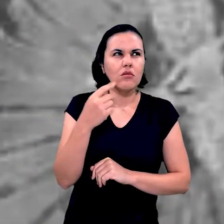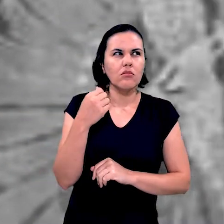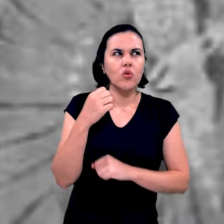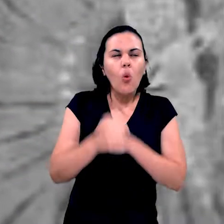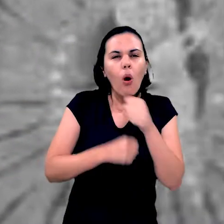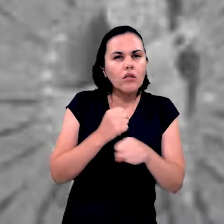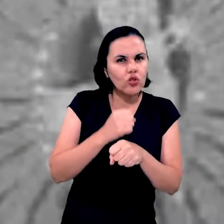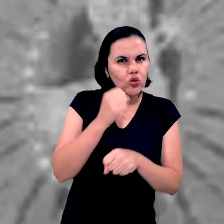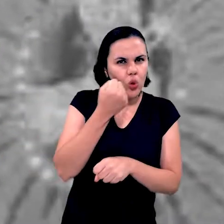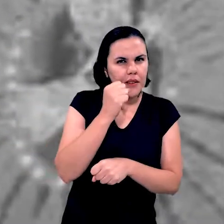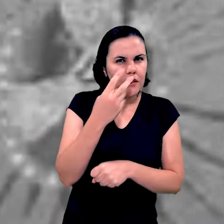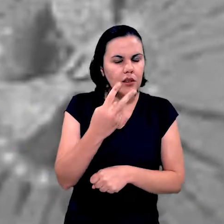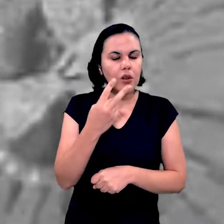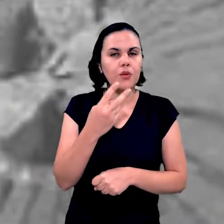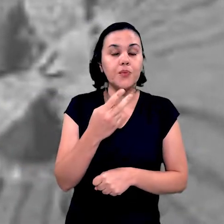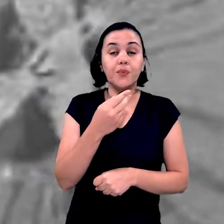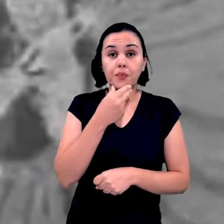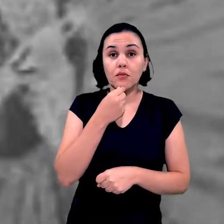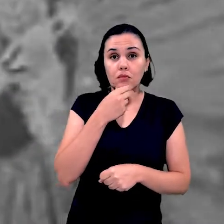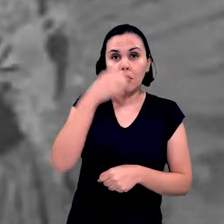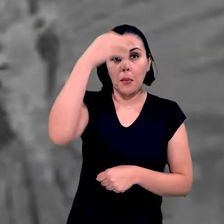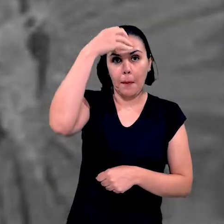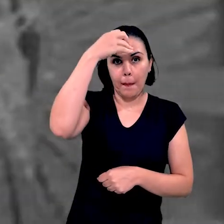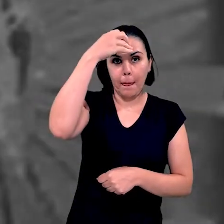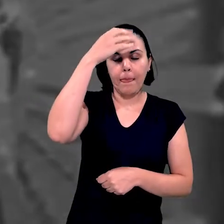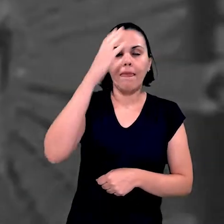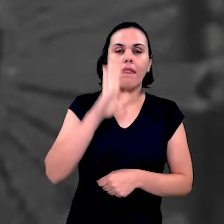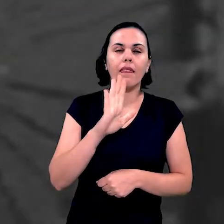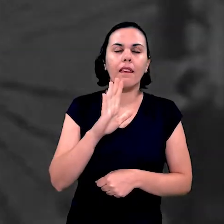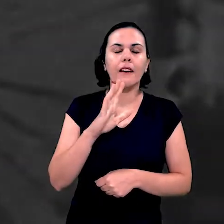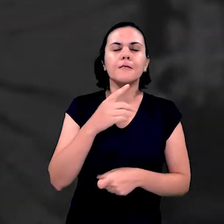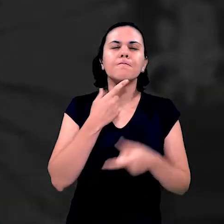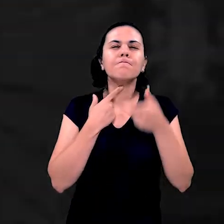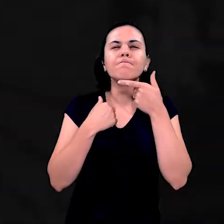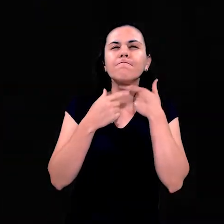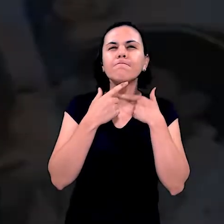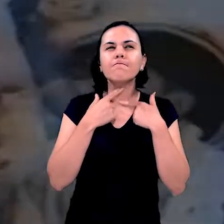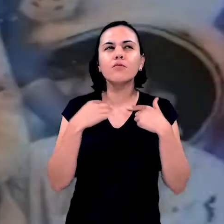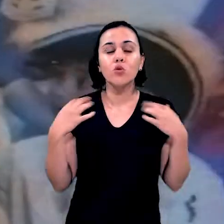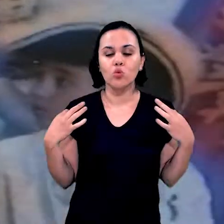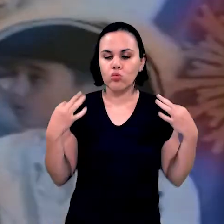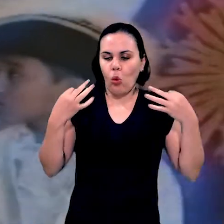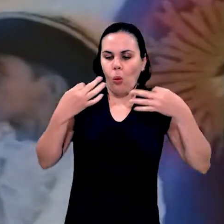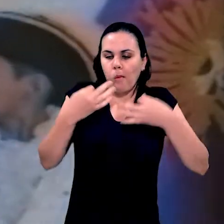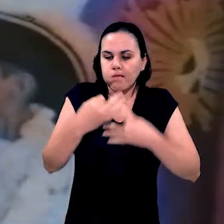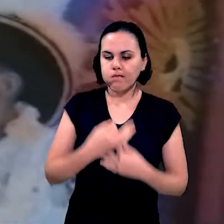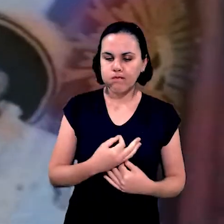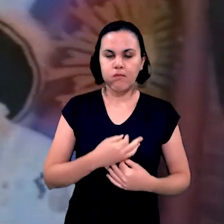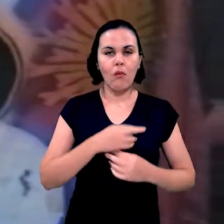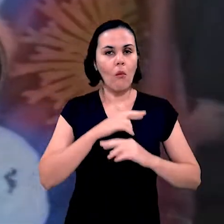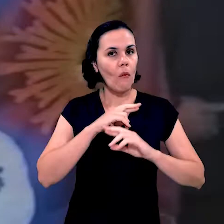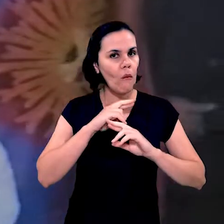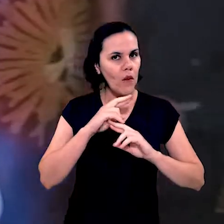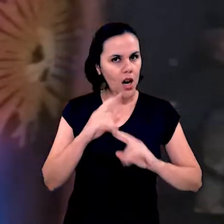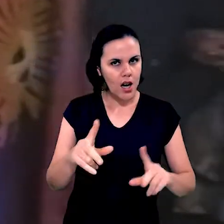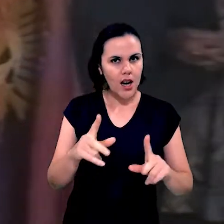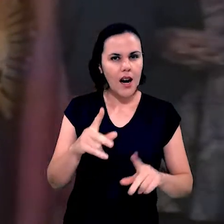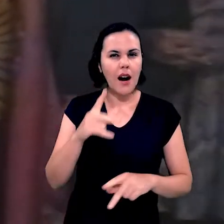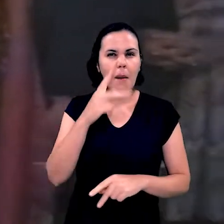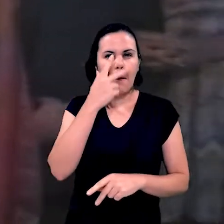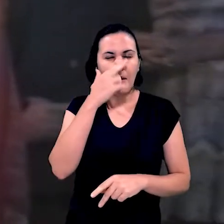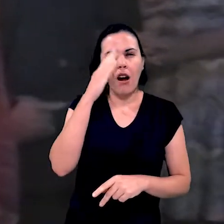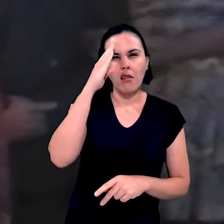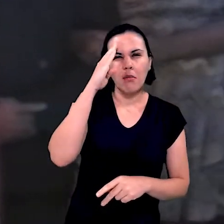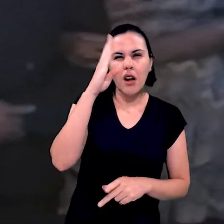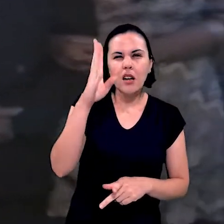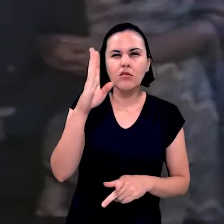de 82, nós fomos, né, um imperador resolveu se vestir, né, no estilo aí meio de Dom Pedro, né, com aquelas coisas de